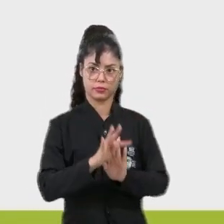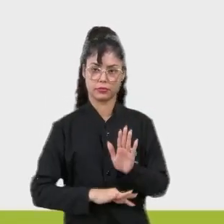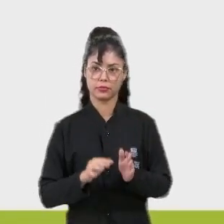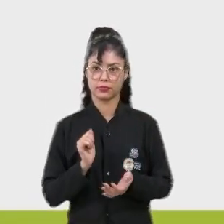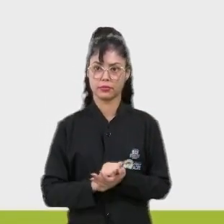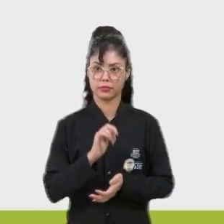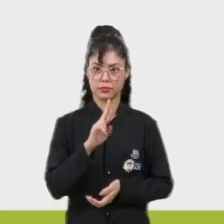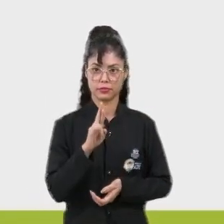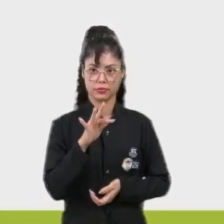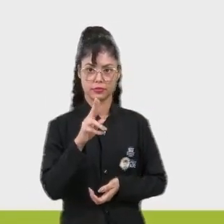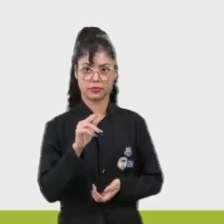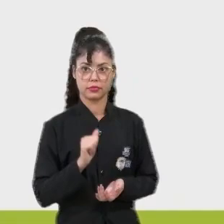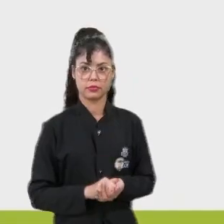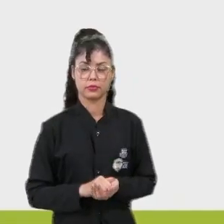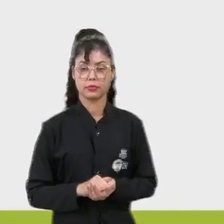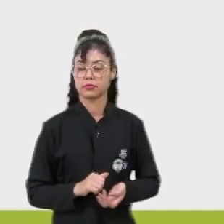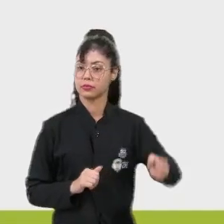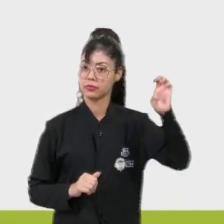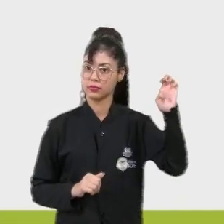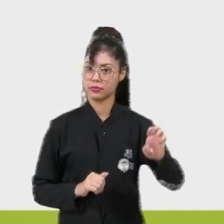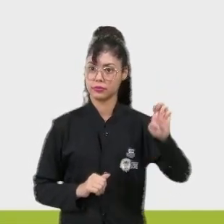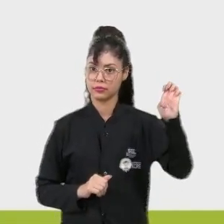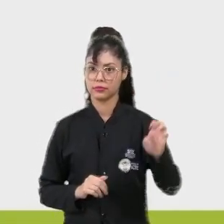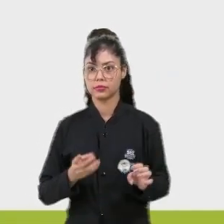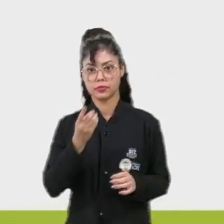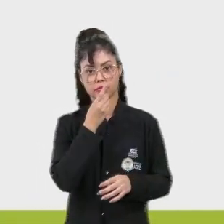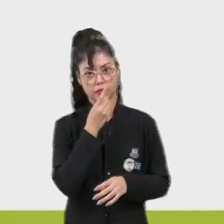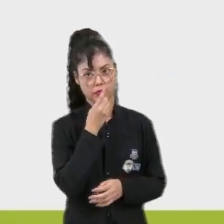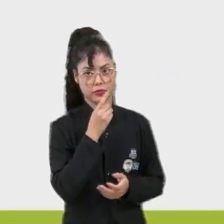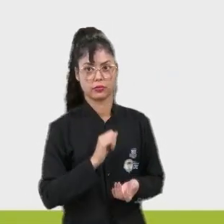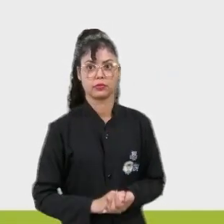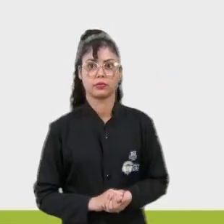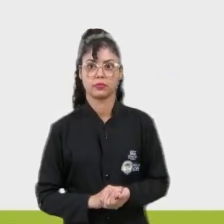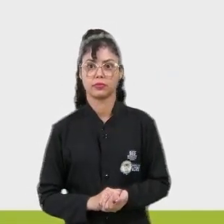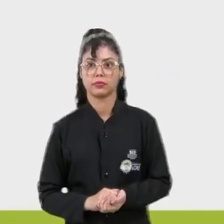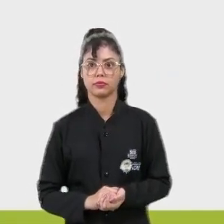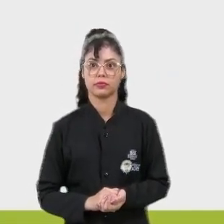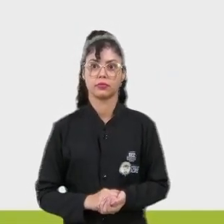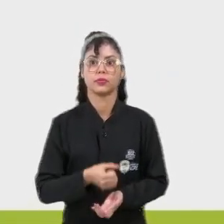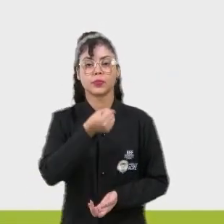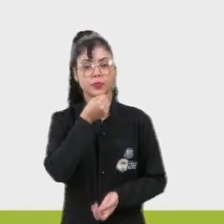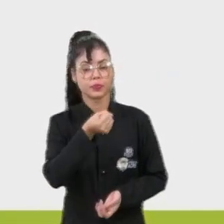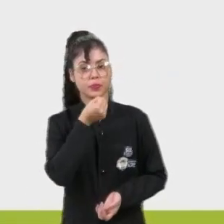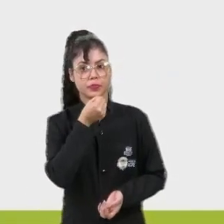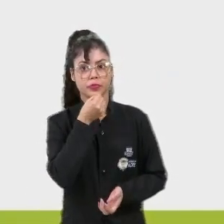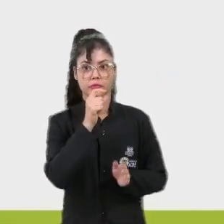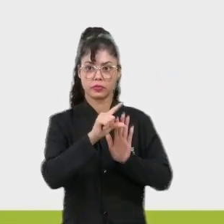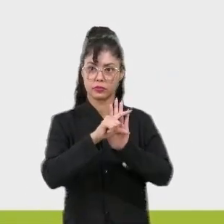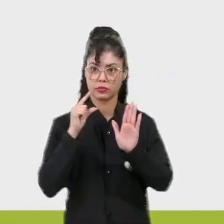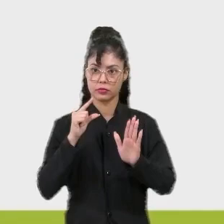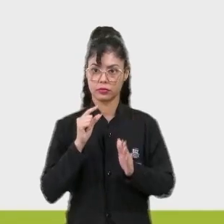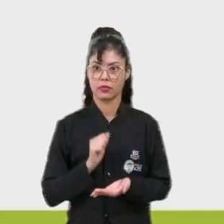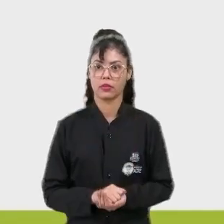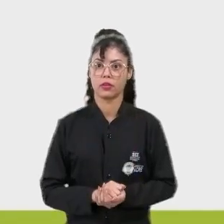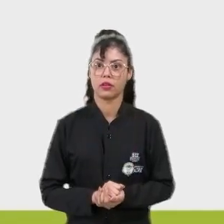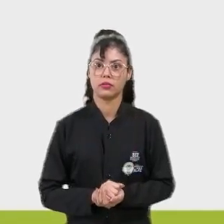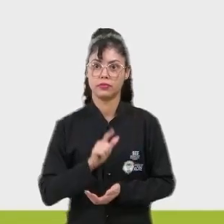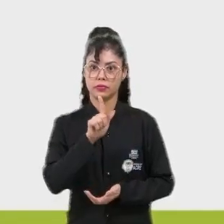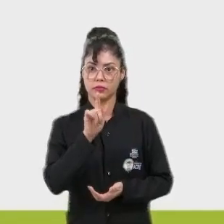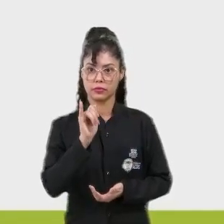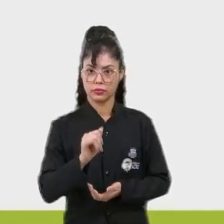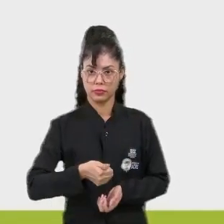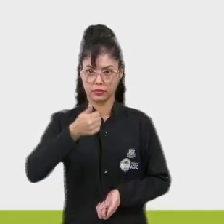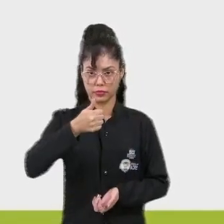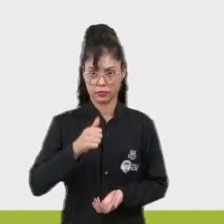música Rita. Do meu lado esquerdo, aí na tela, nós temos uma reportagem, um trecho, né, de uma reportagem do